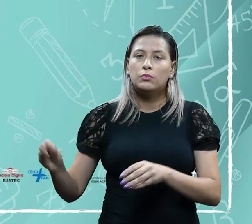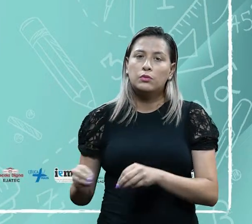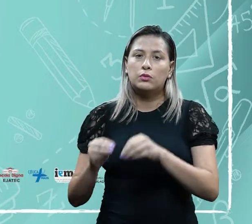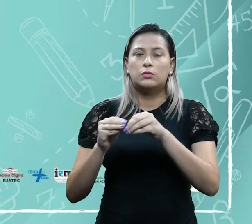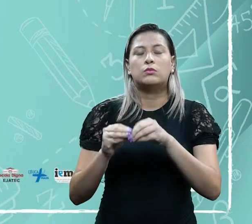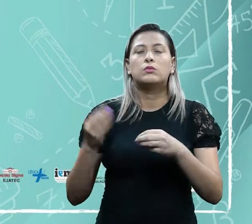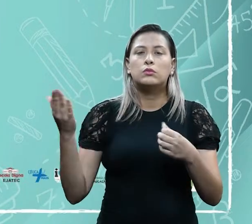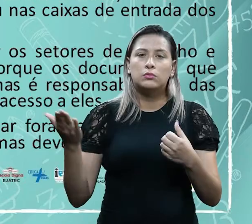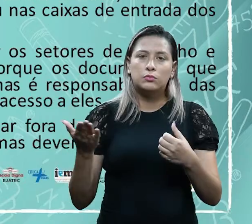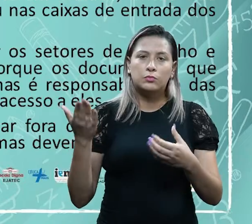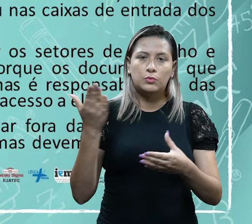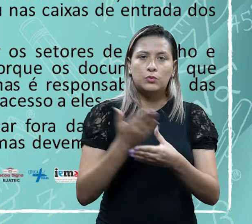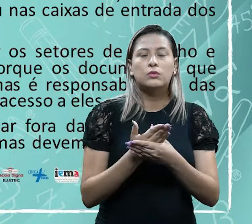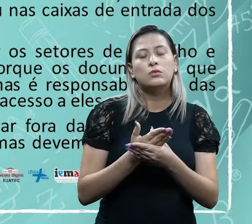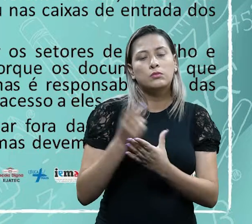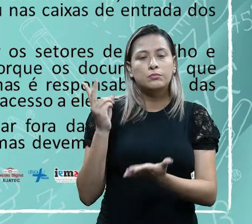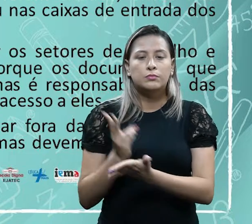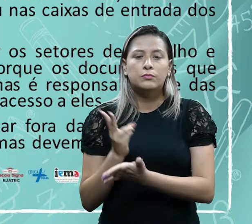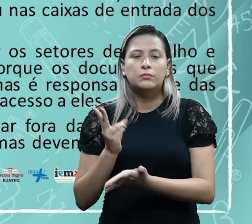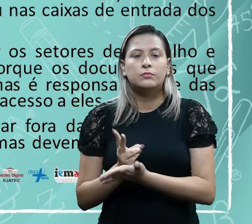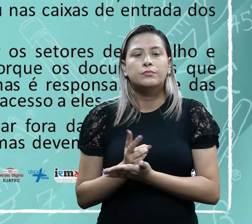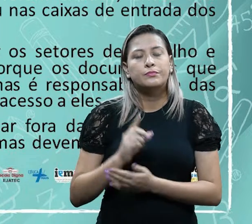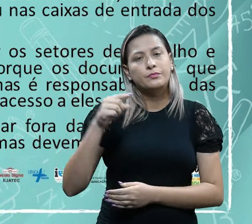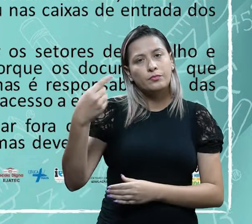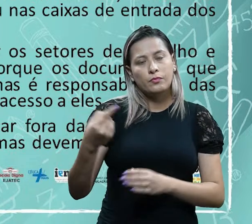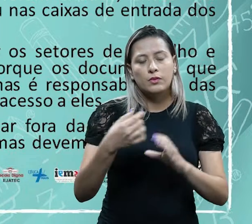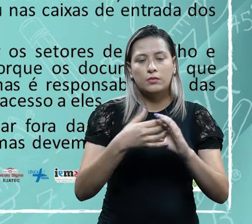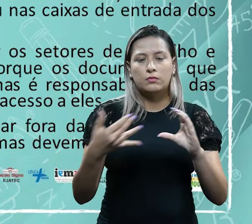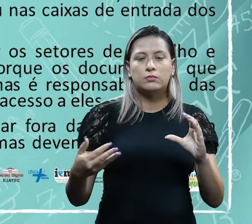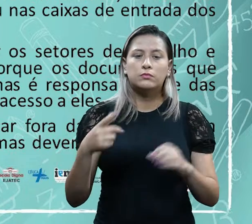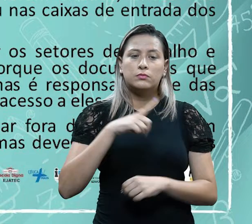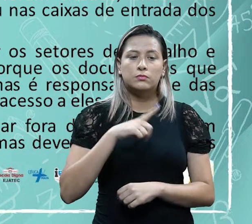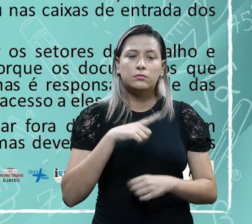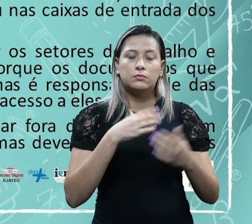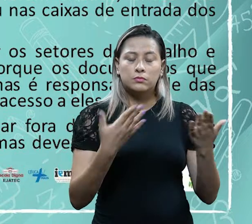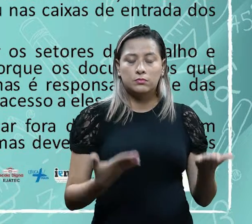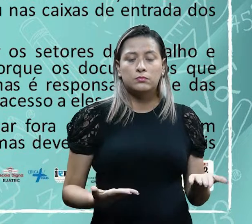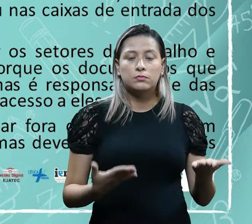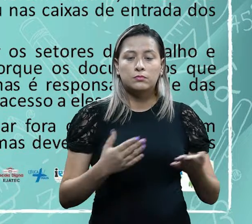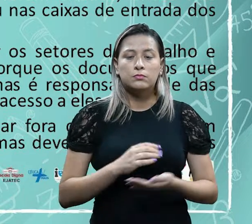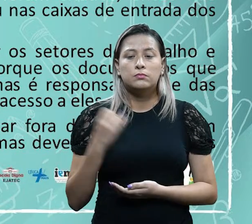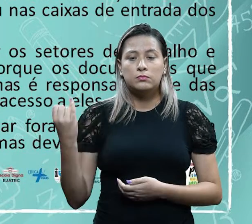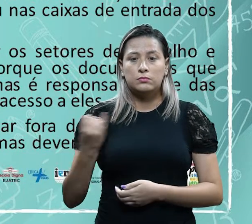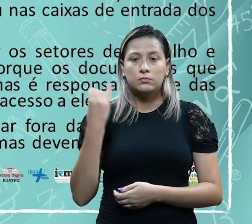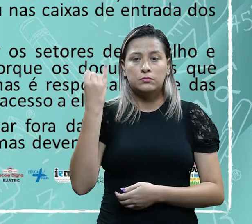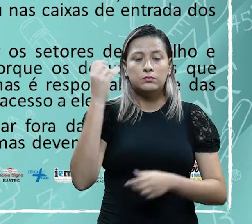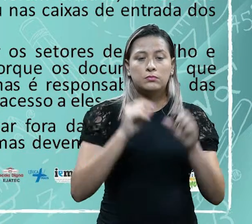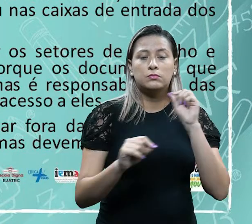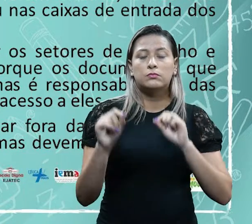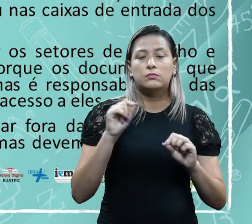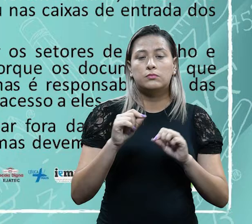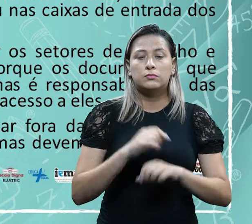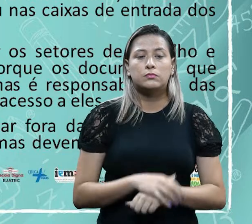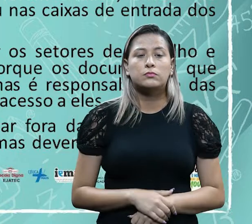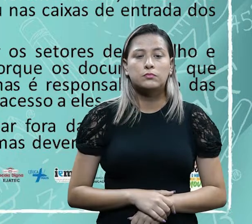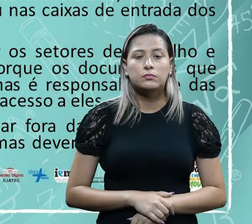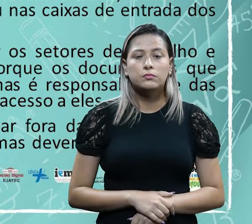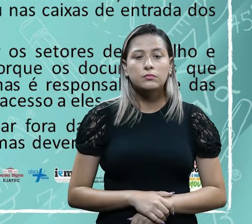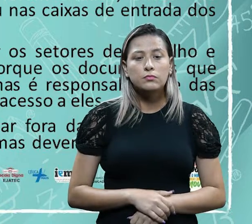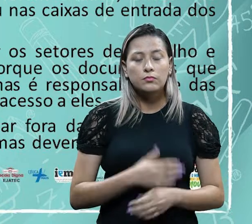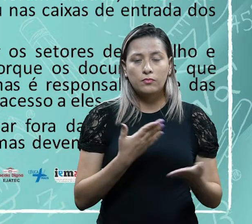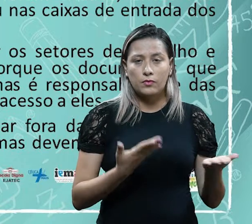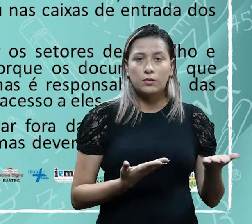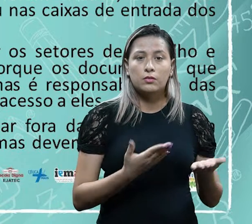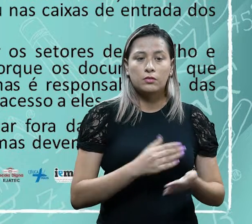recolhido para o arquivo permanente. Bom, outra característica que nós temos aqui, outro ponto importante, é que